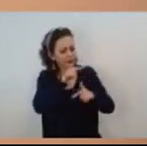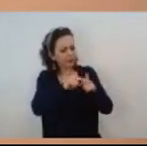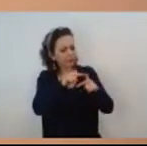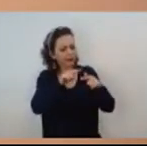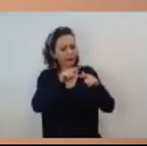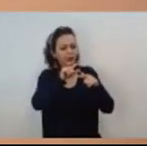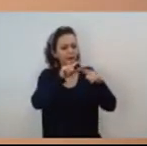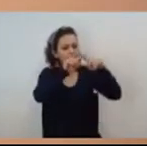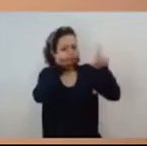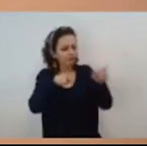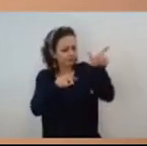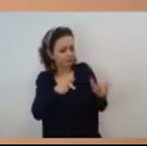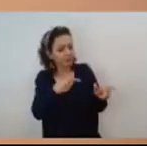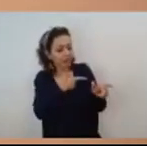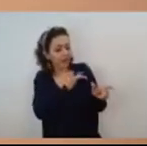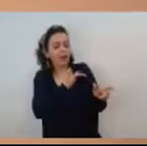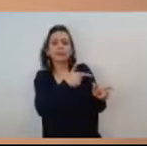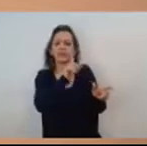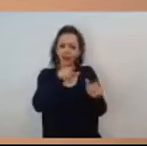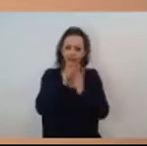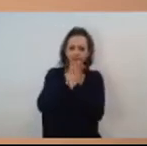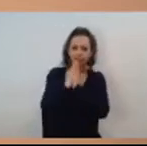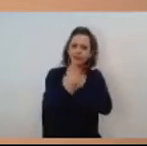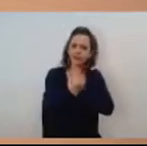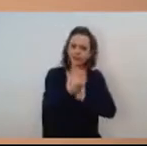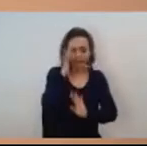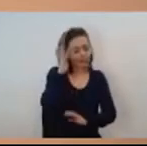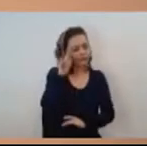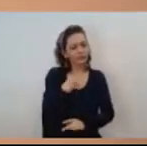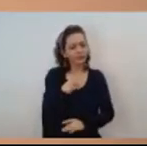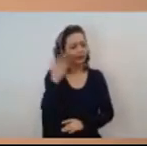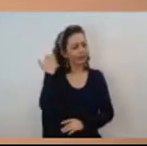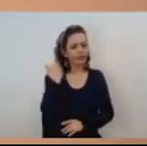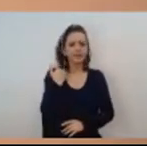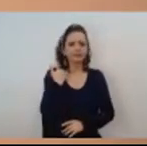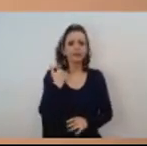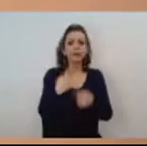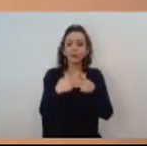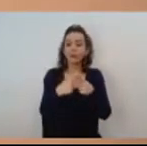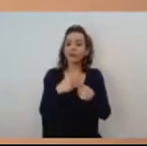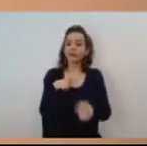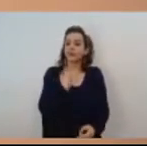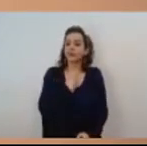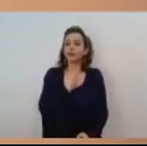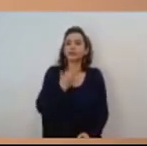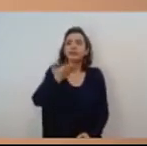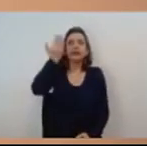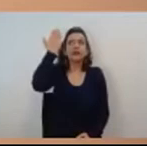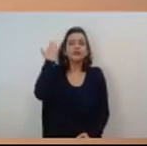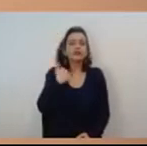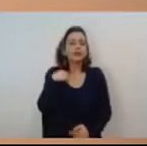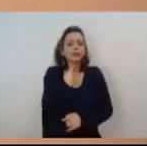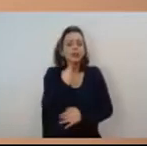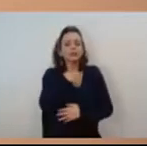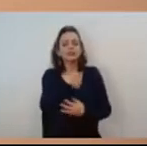sociais né onde a gente tem aquela coisa de classificar pessoas as pessoas trans ficavam além